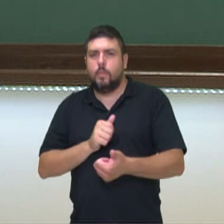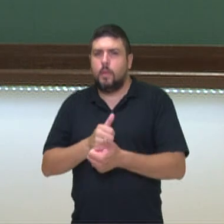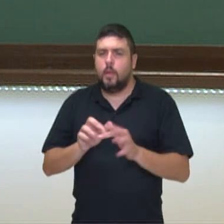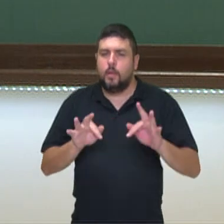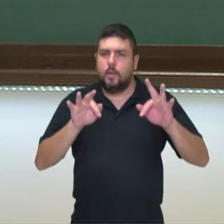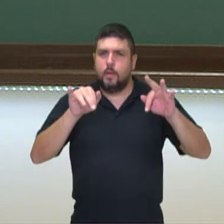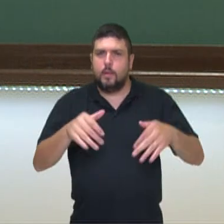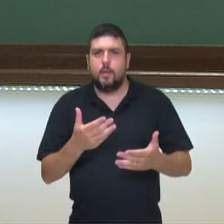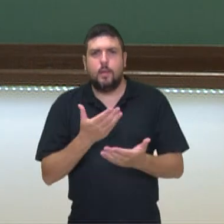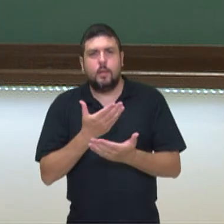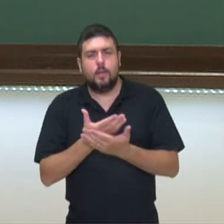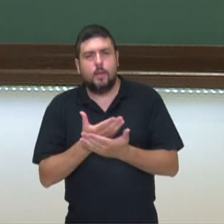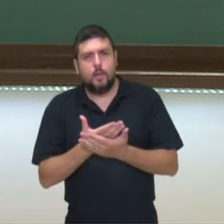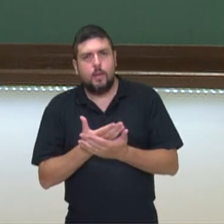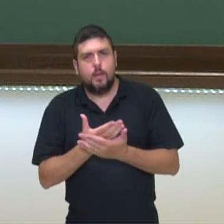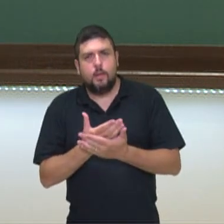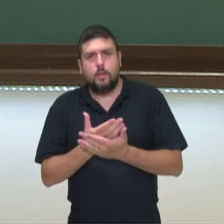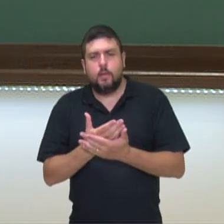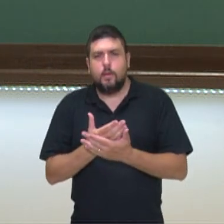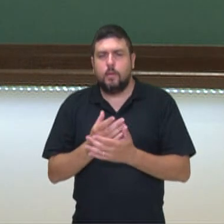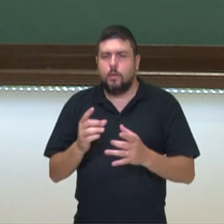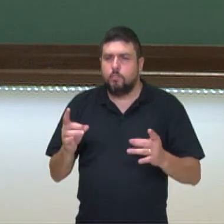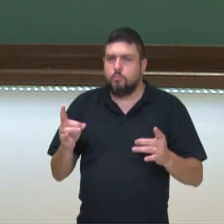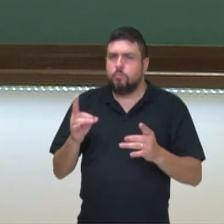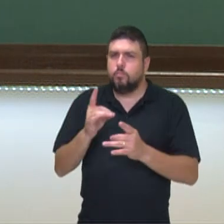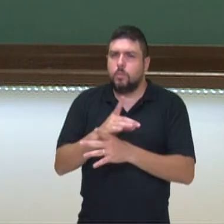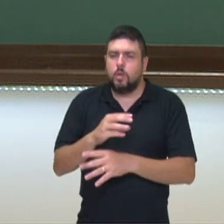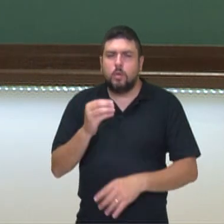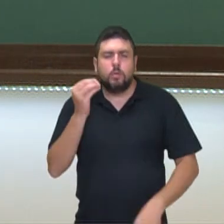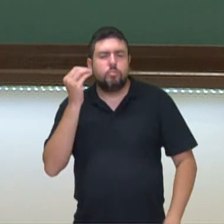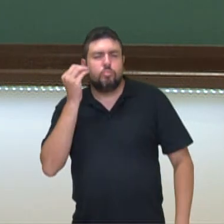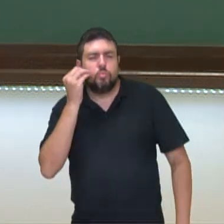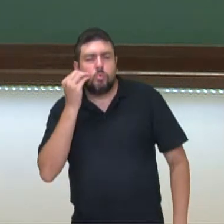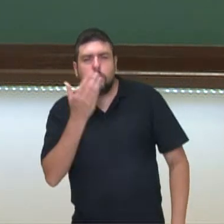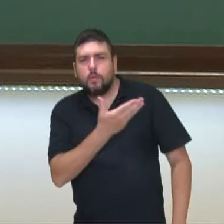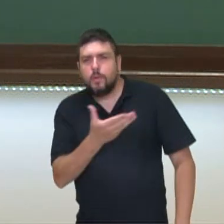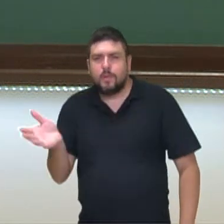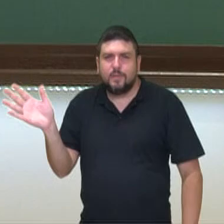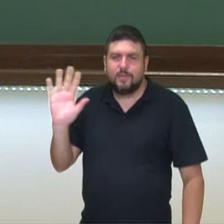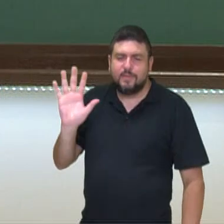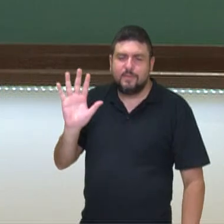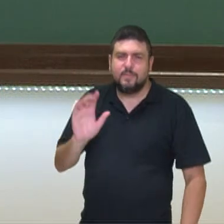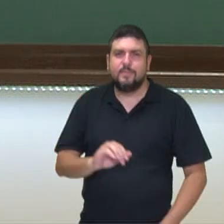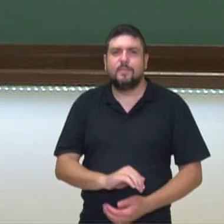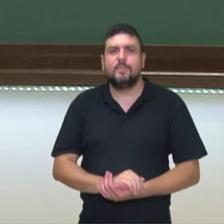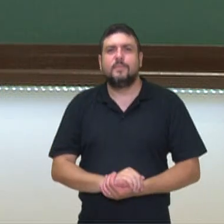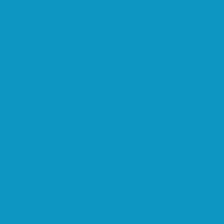aula de hoje, fica por aqui, um beijo bem grande da prof e até breve.